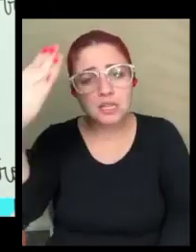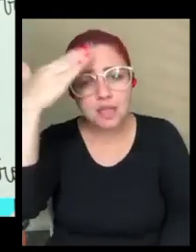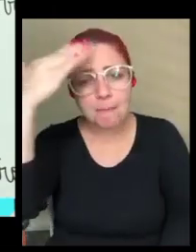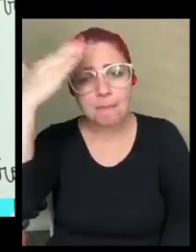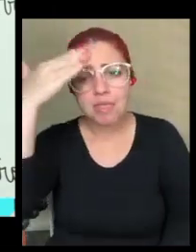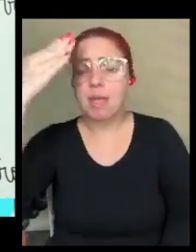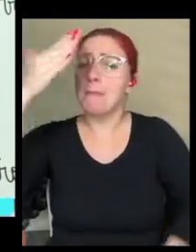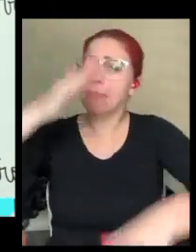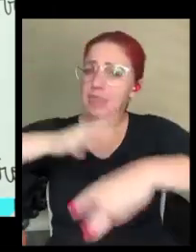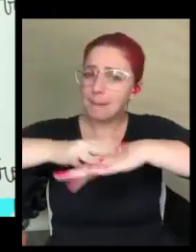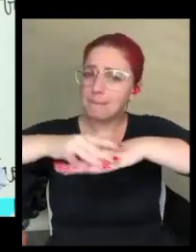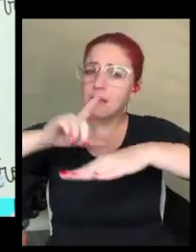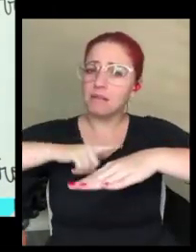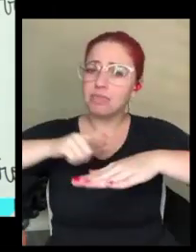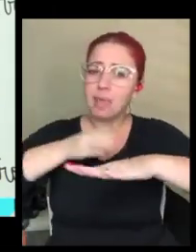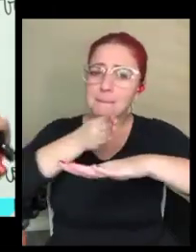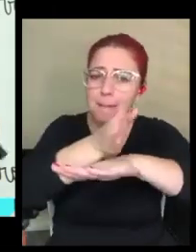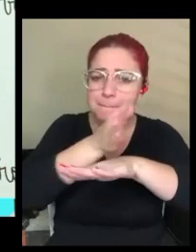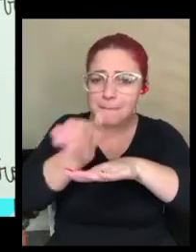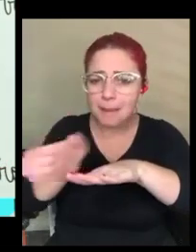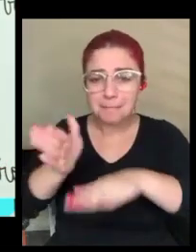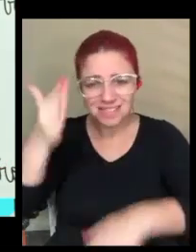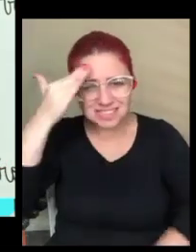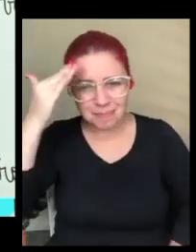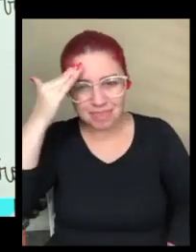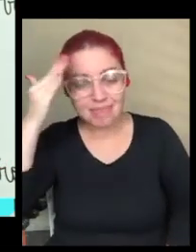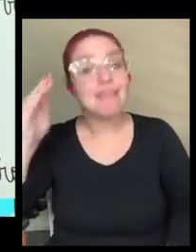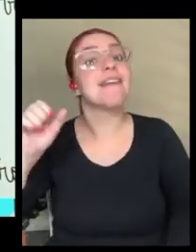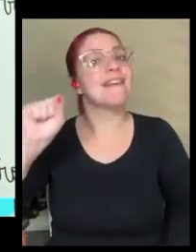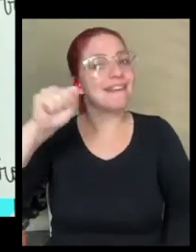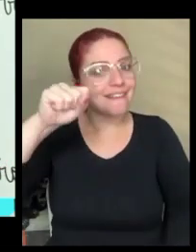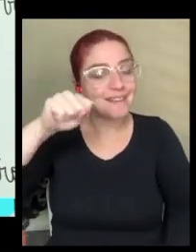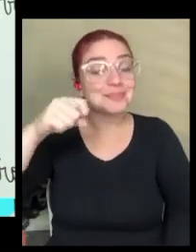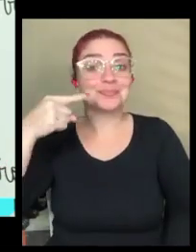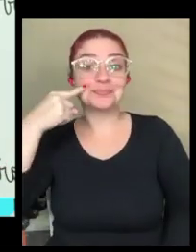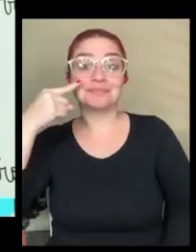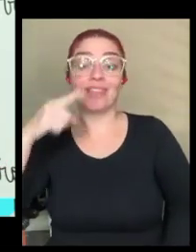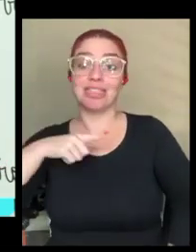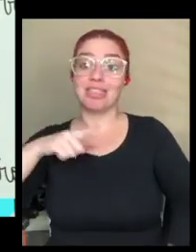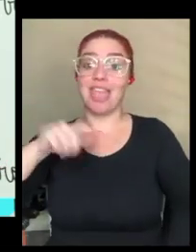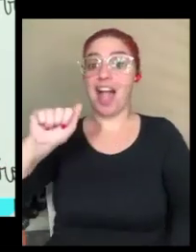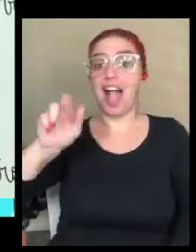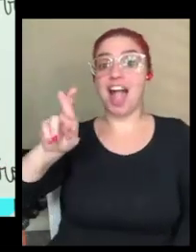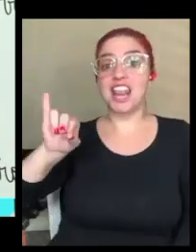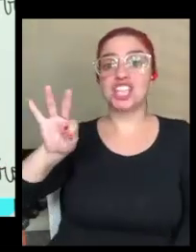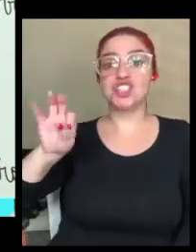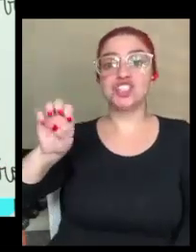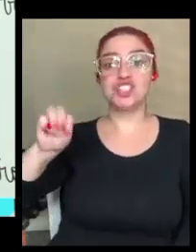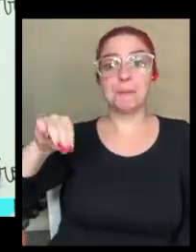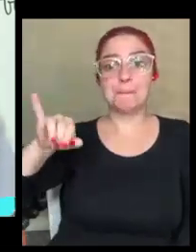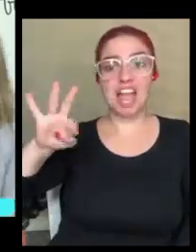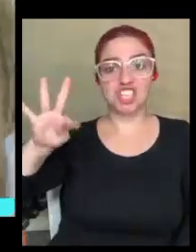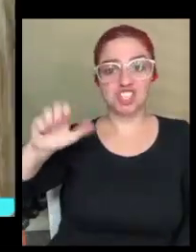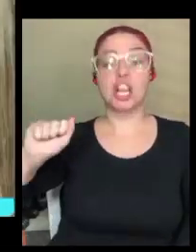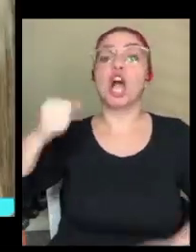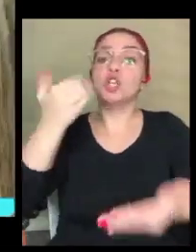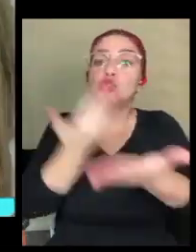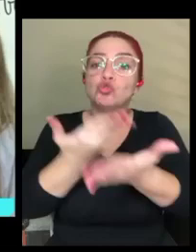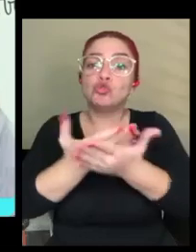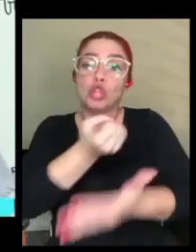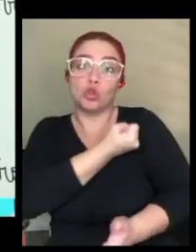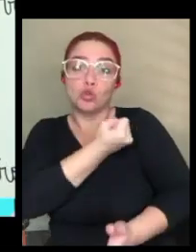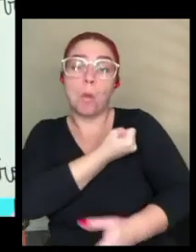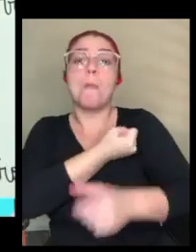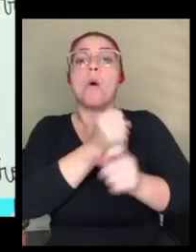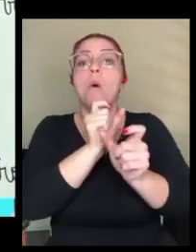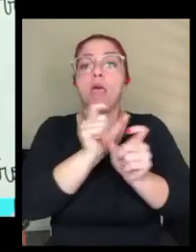Você sabia que a matemática tem várias ramificações? É isso aí! Tem a aritmética que estuda os números e as